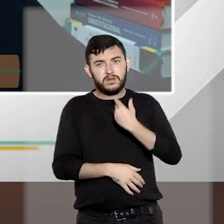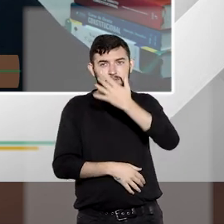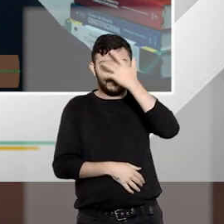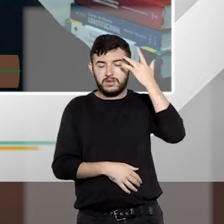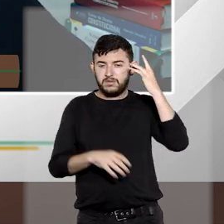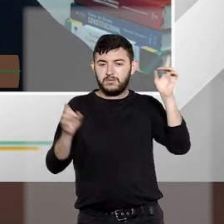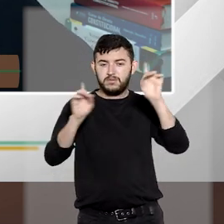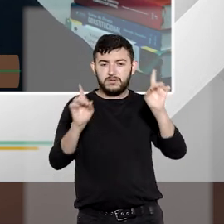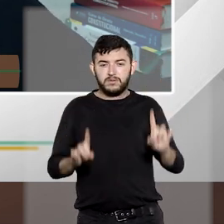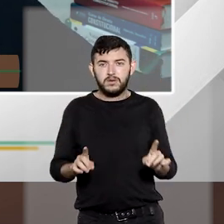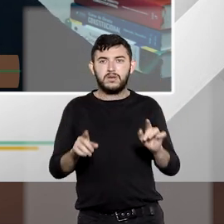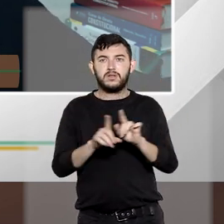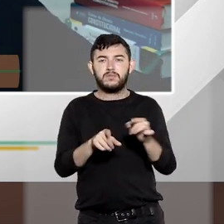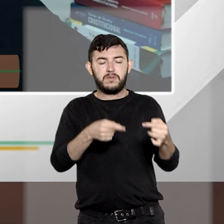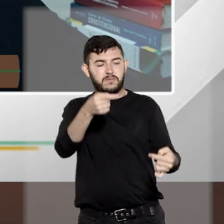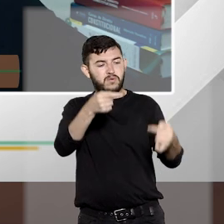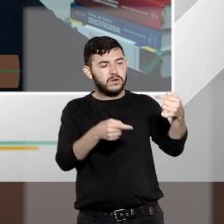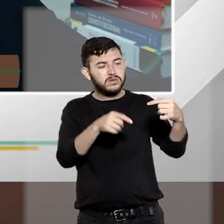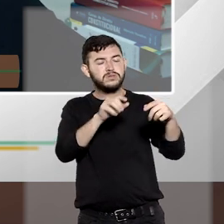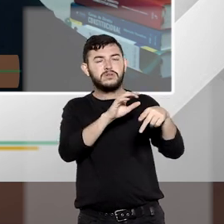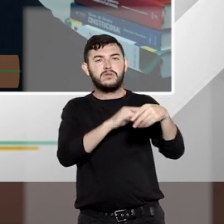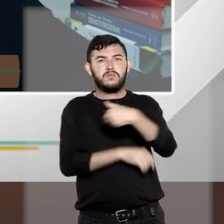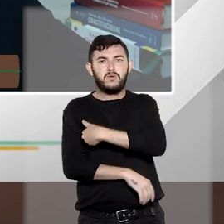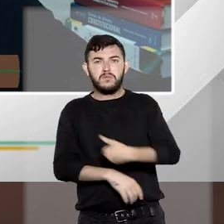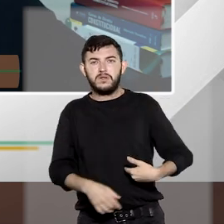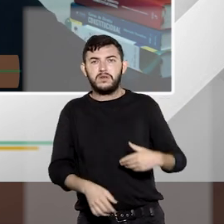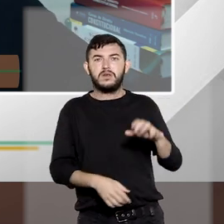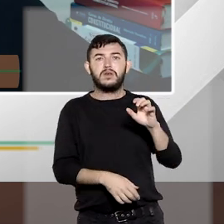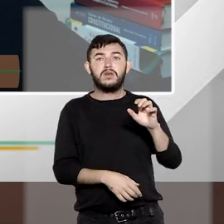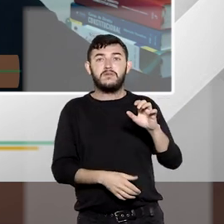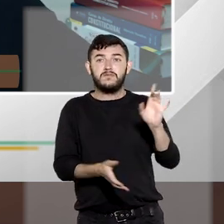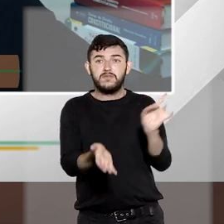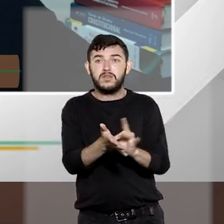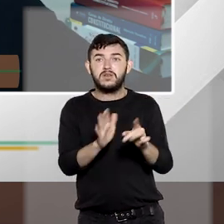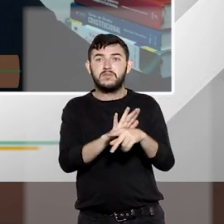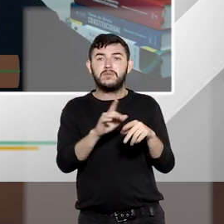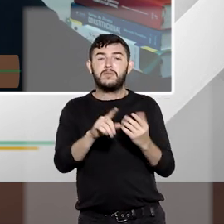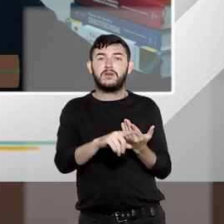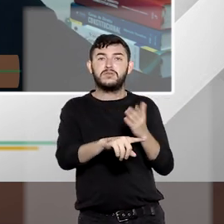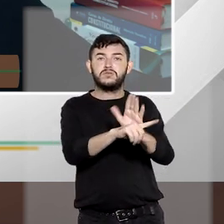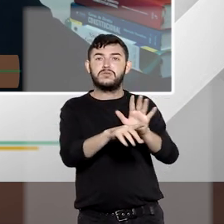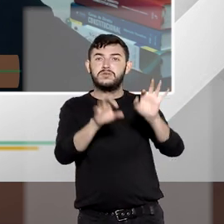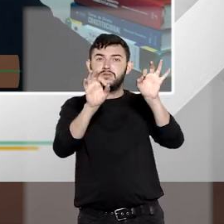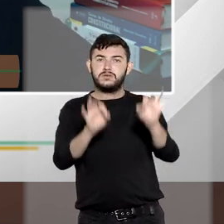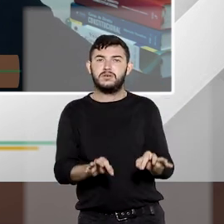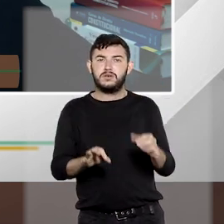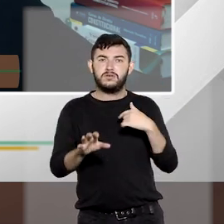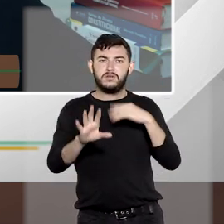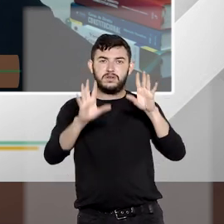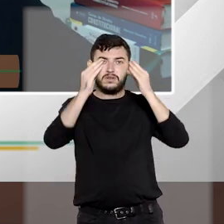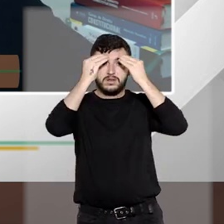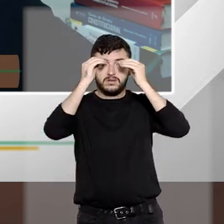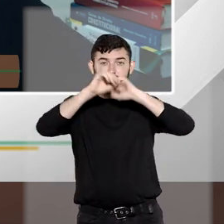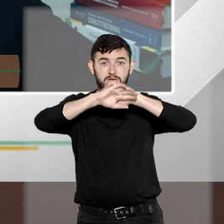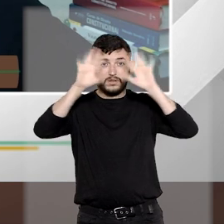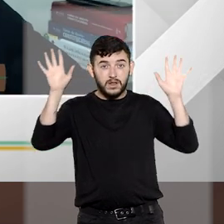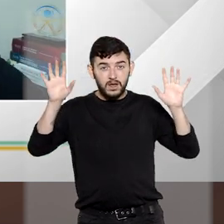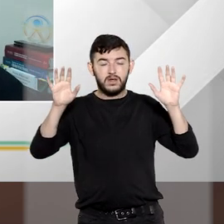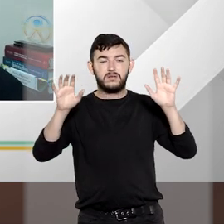de fato efetivas e que vão nos aproximar de fato ali da nossa dignidade, né? Eu entendo que esses são os principais